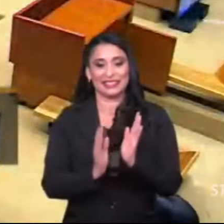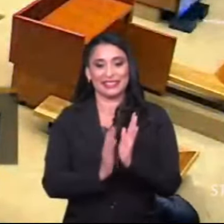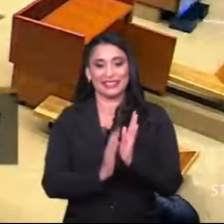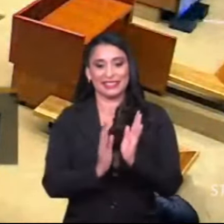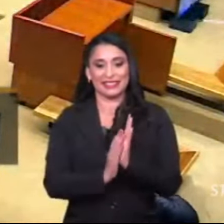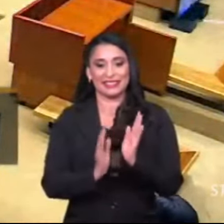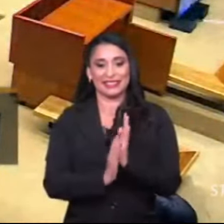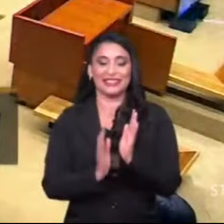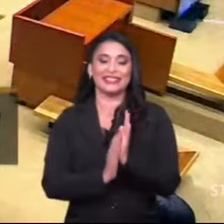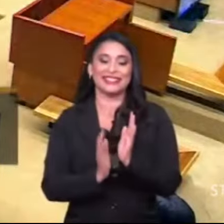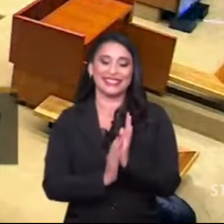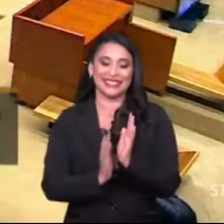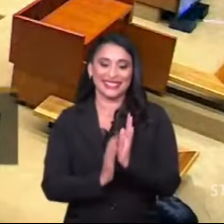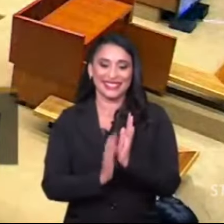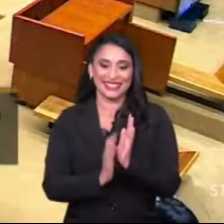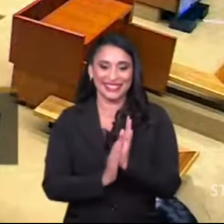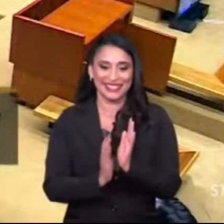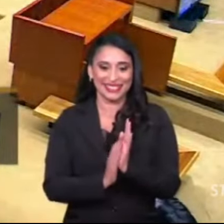presidente.